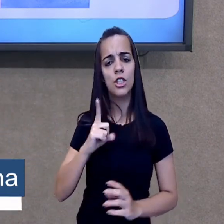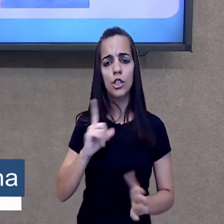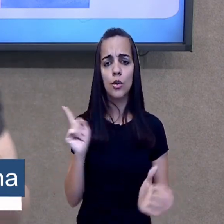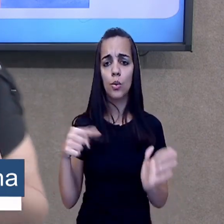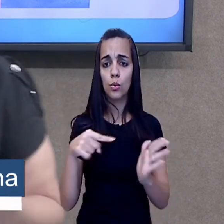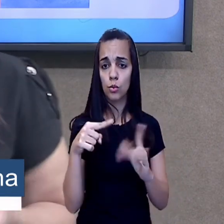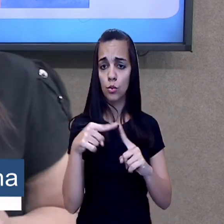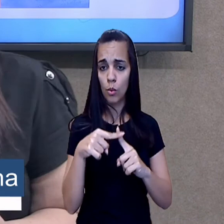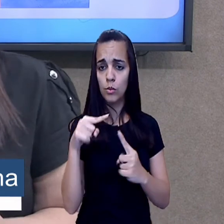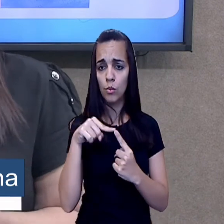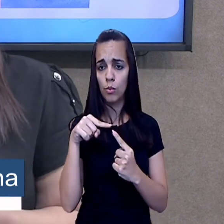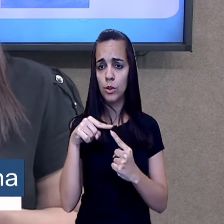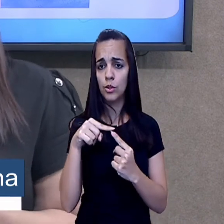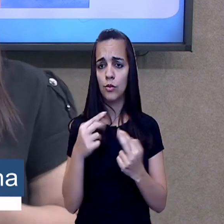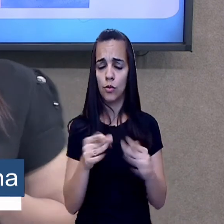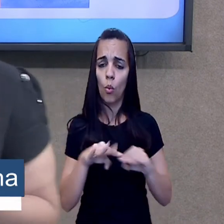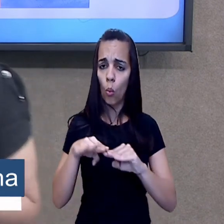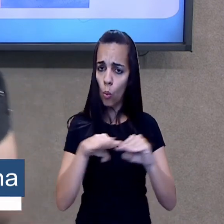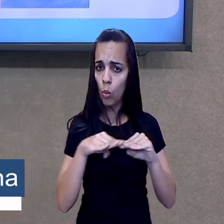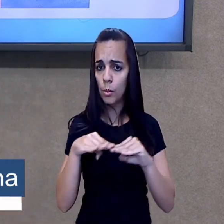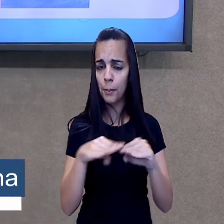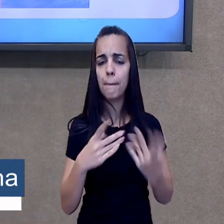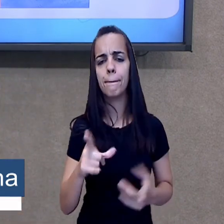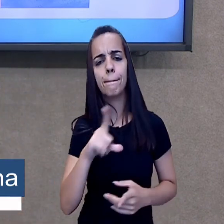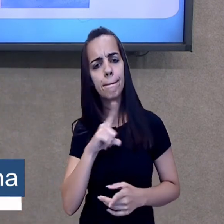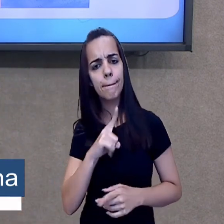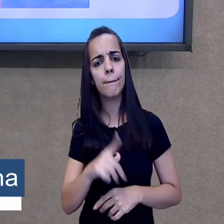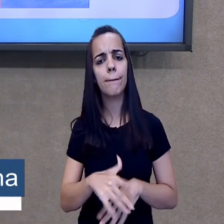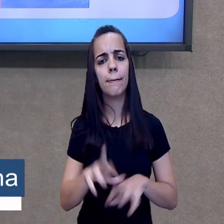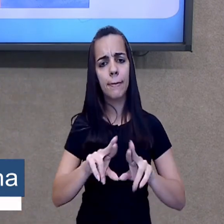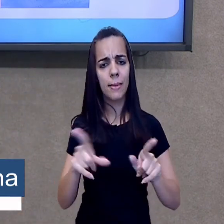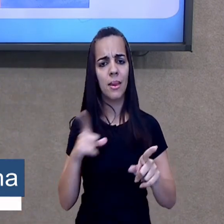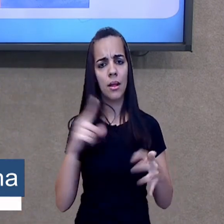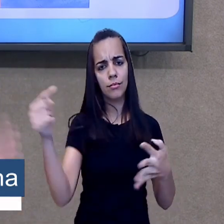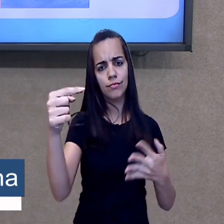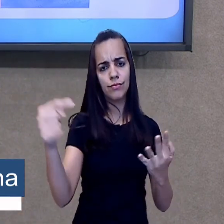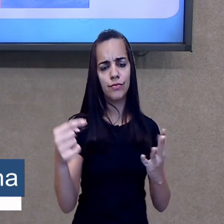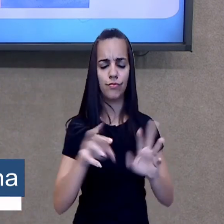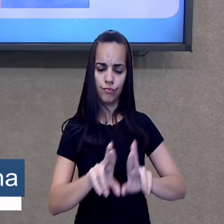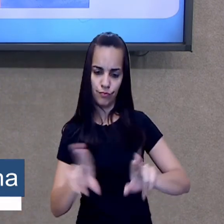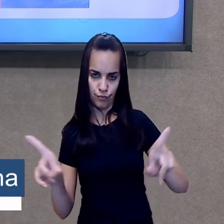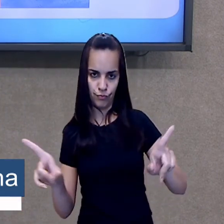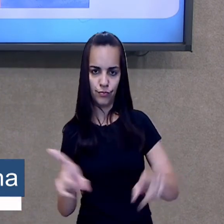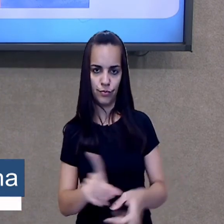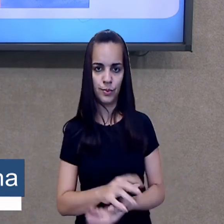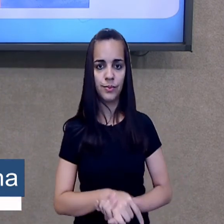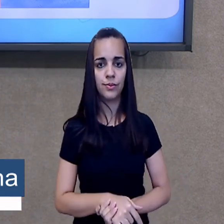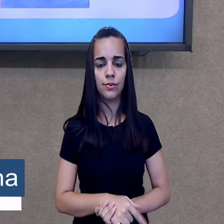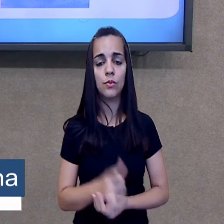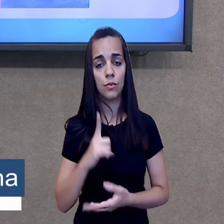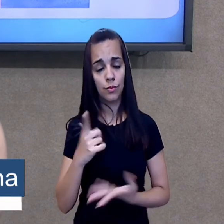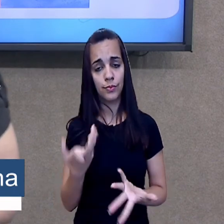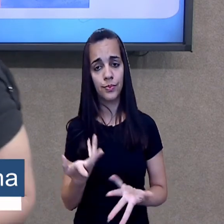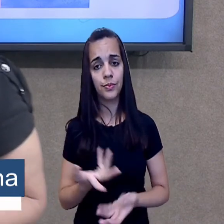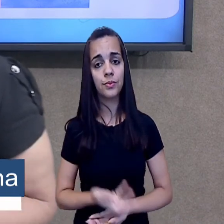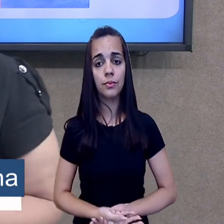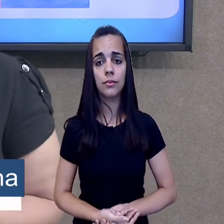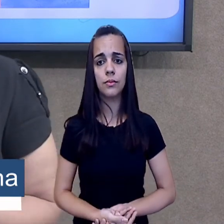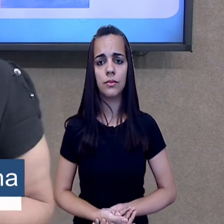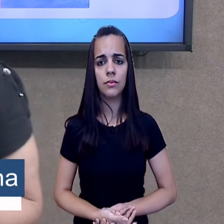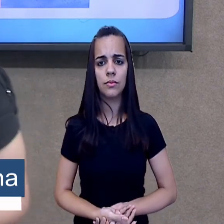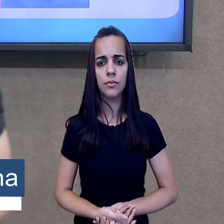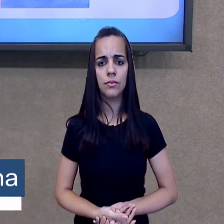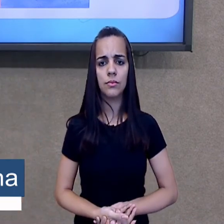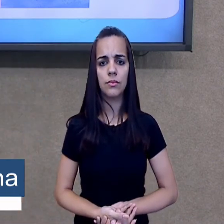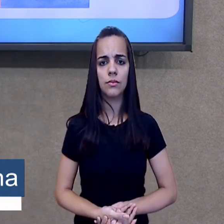que eles se juntavam, mas também tinham aspectos de grandes diferenças. Com isso,